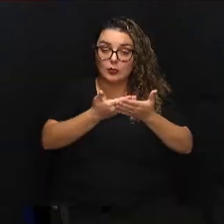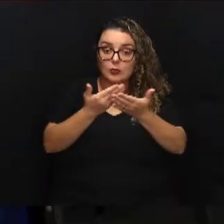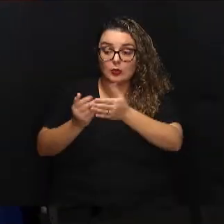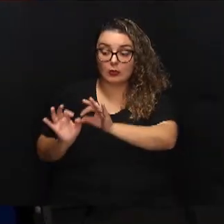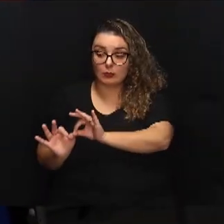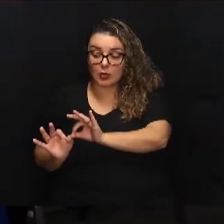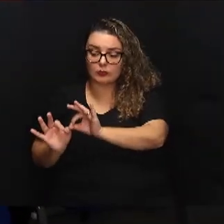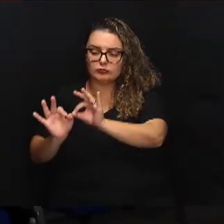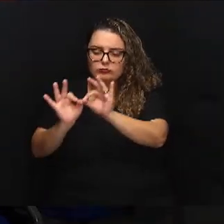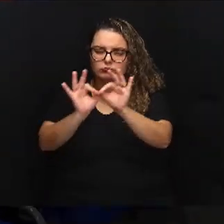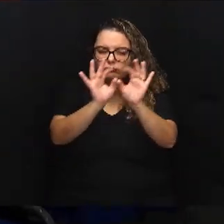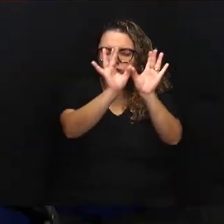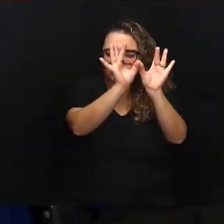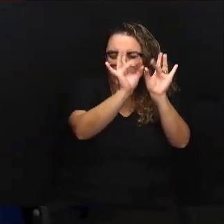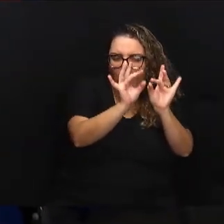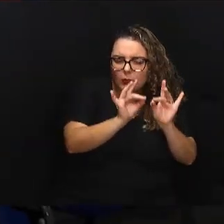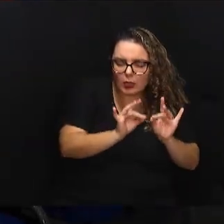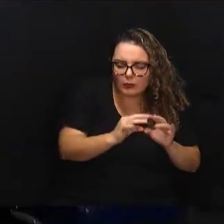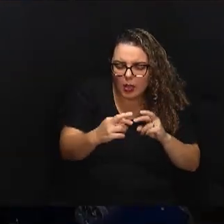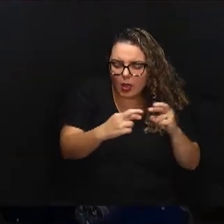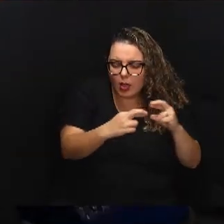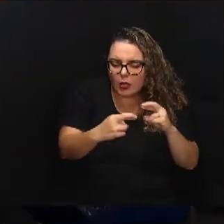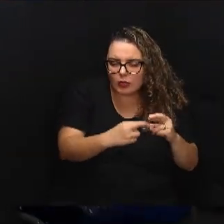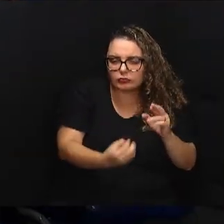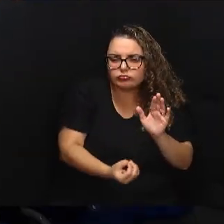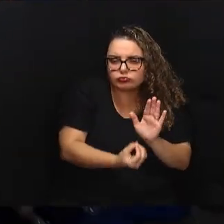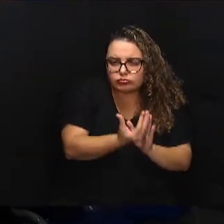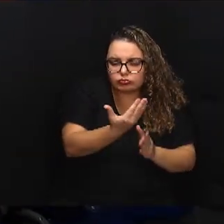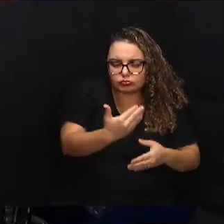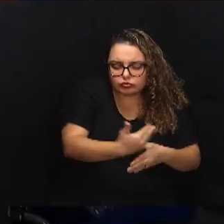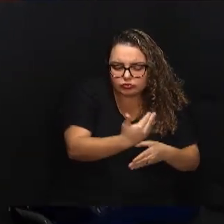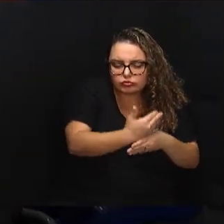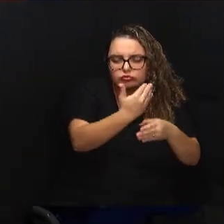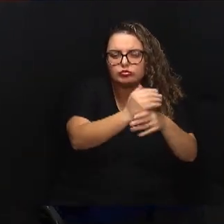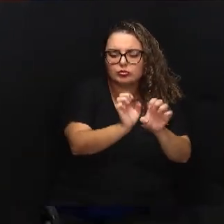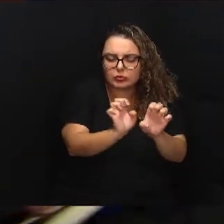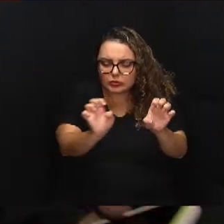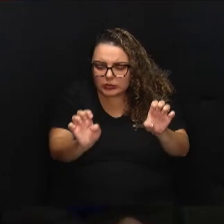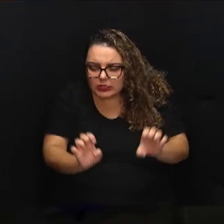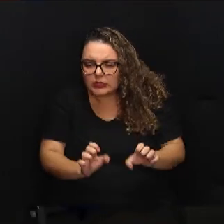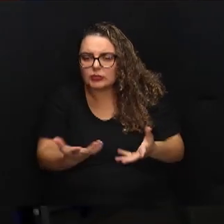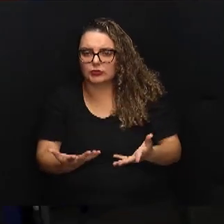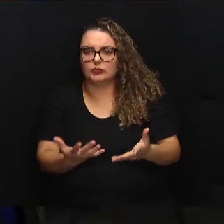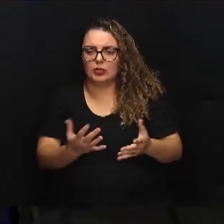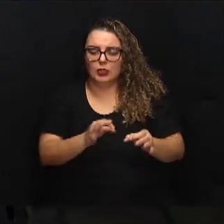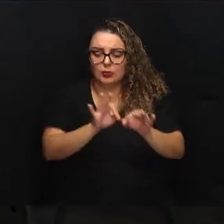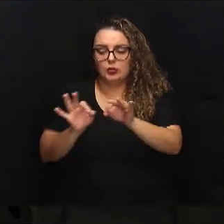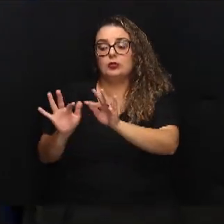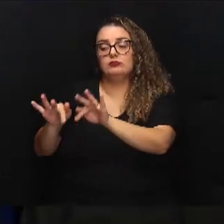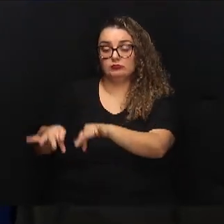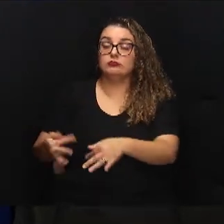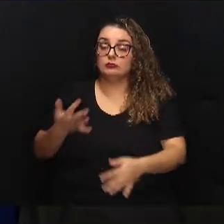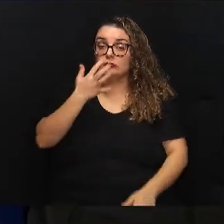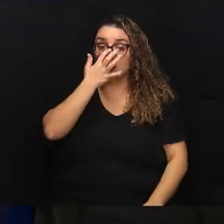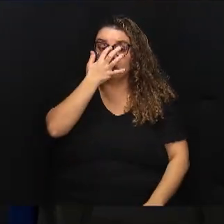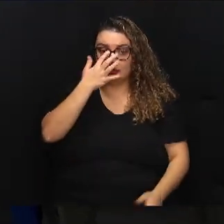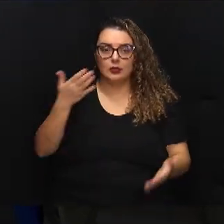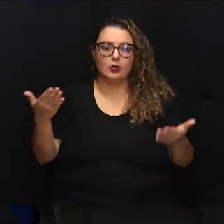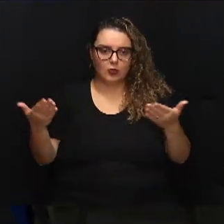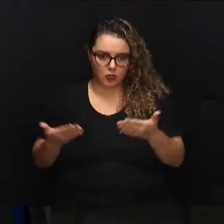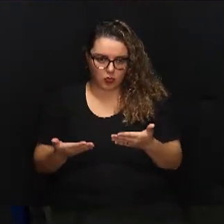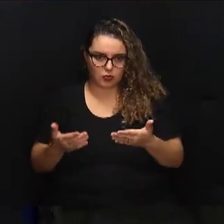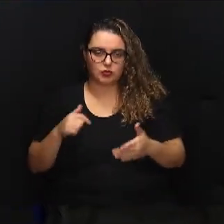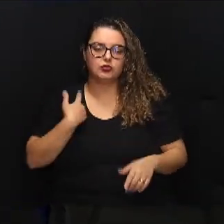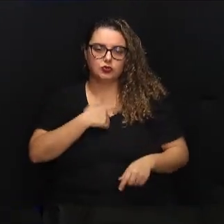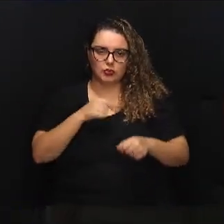acompanhar desde o processo de análise das fundações, das estruturas e a finalização. Hoje, a gente